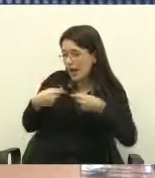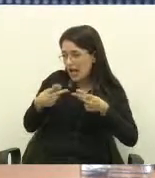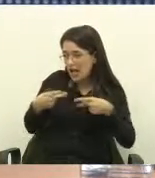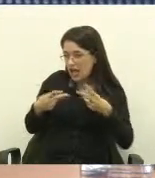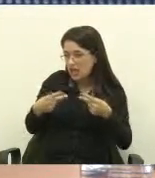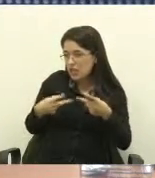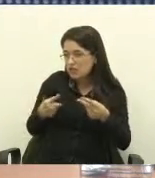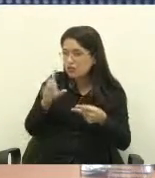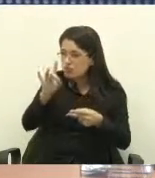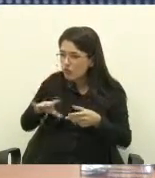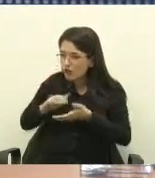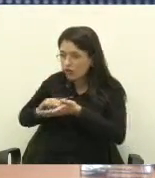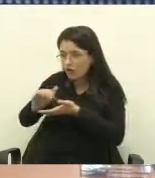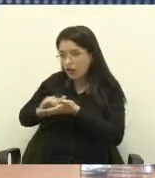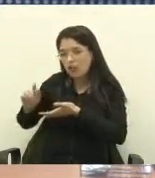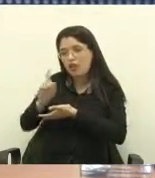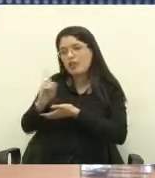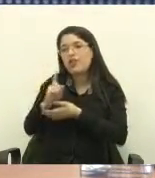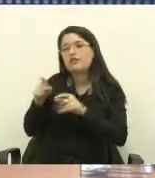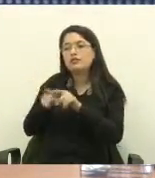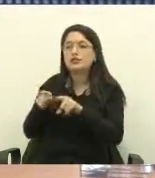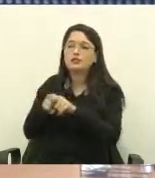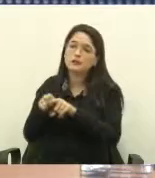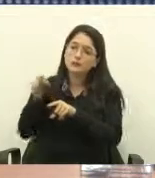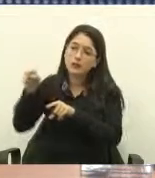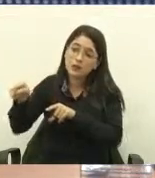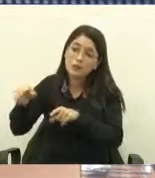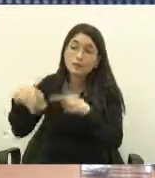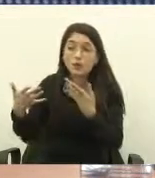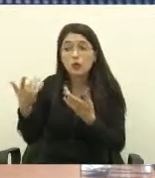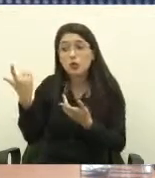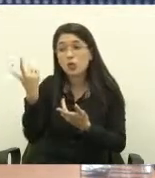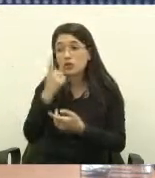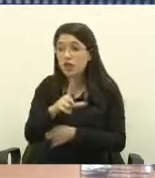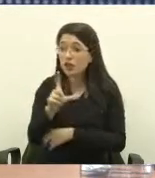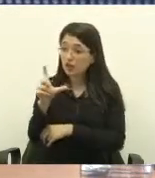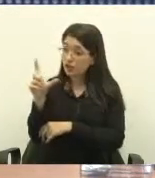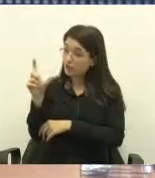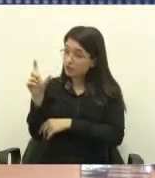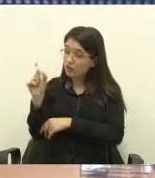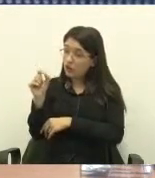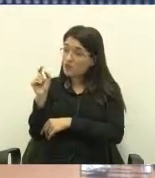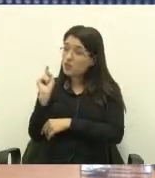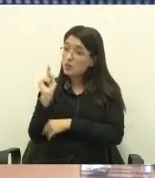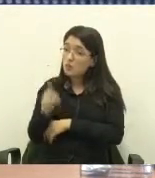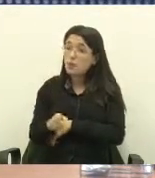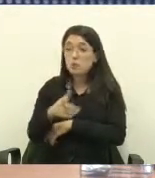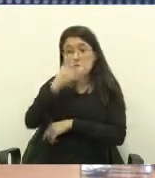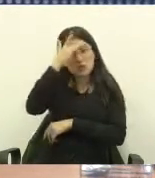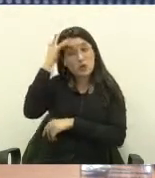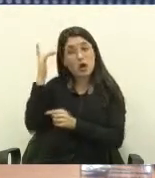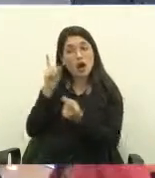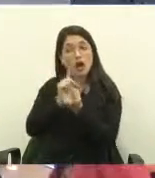na efetividade, a gente consegue compreender um volume de 10 mil atendidos aqui.